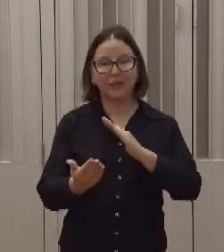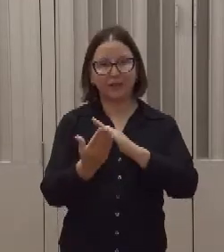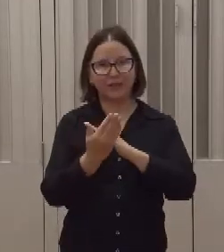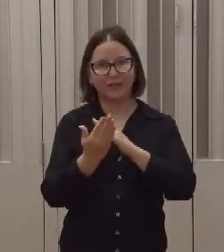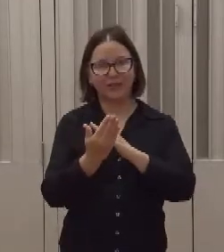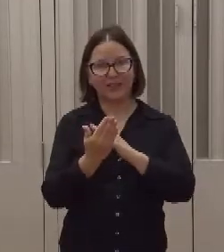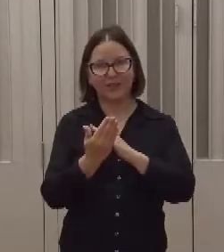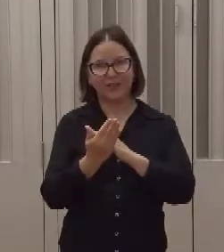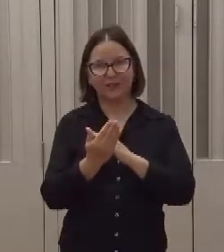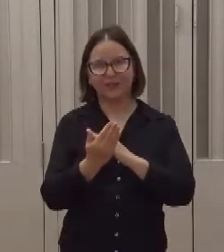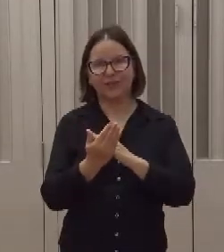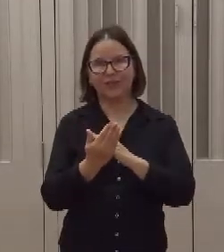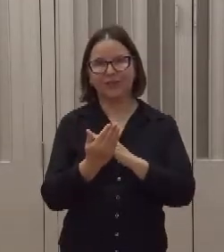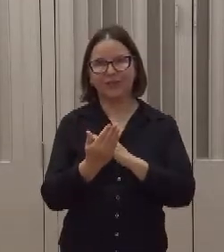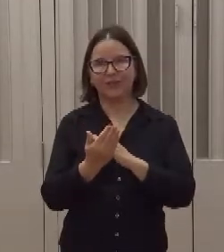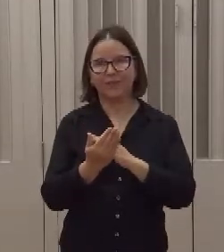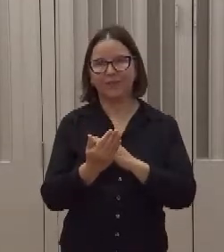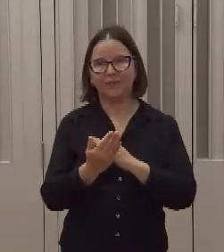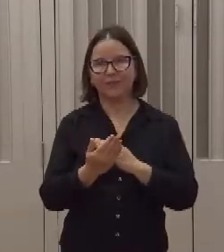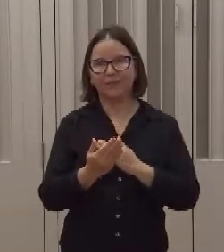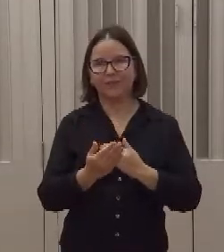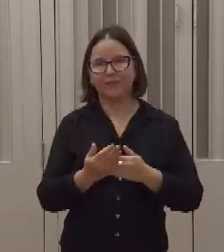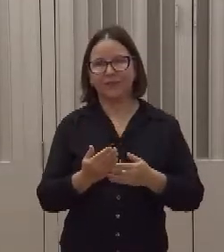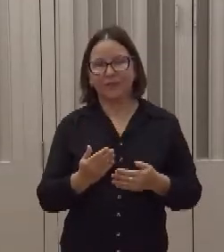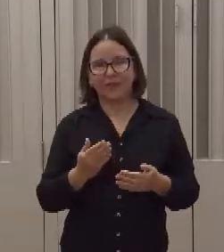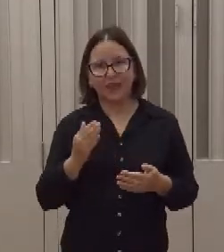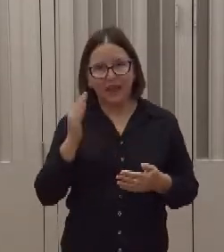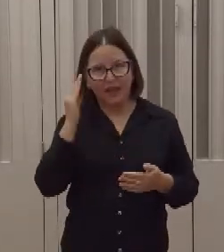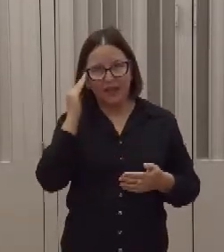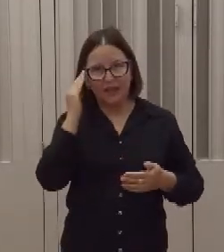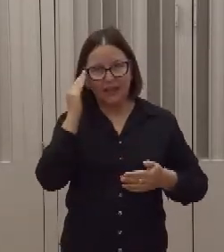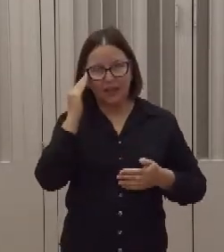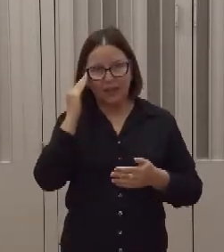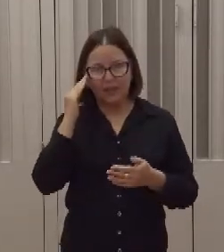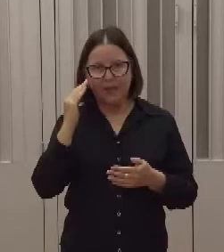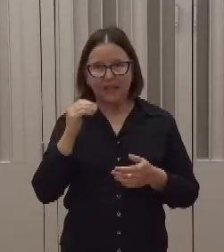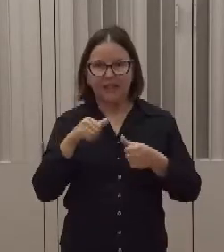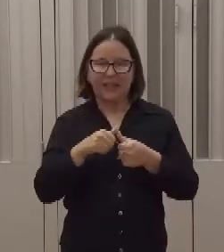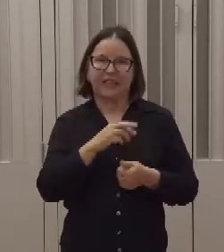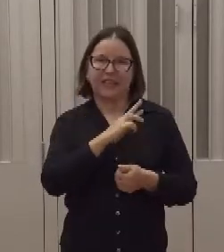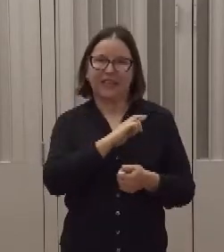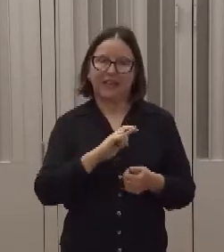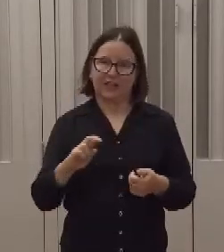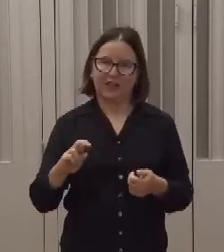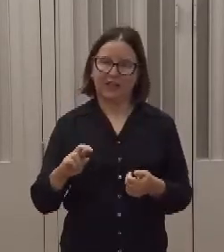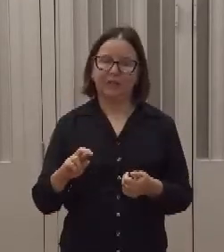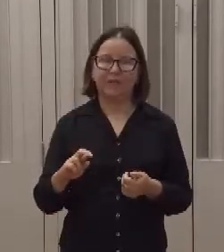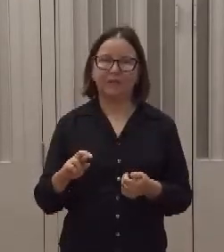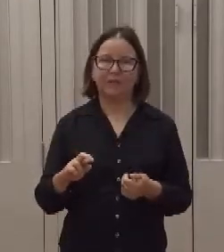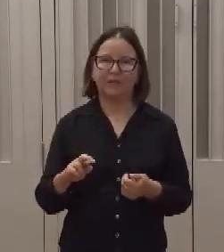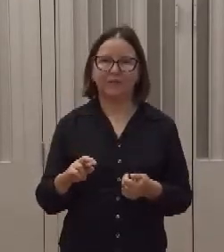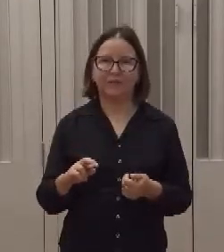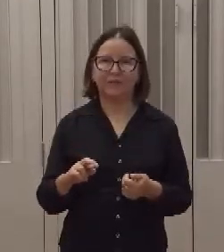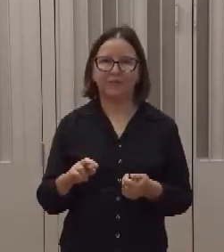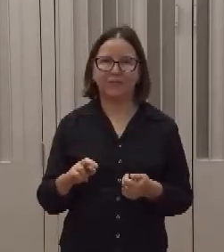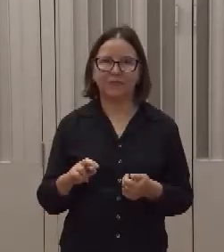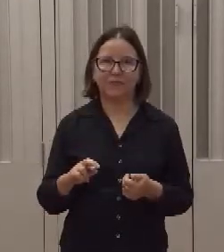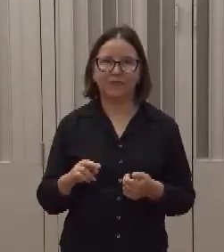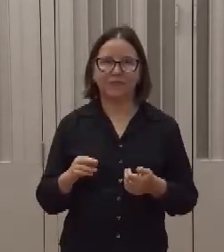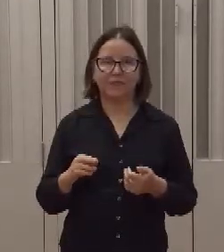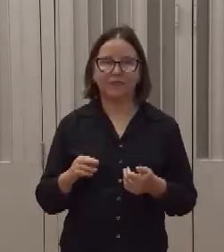identificar não o gnosticismo daquele tempo, mas o gnosticismo moderno e que muitas vezes se encontra nas nossas